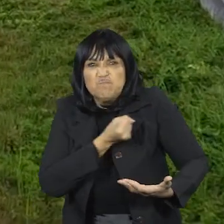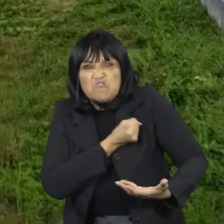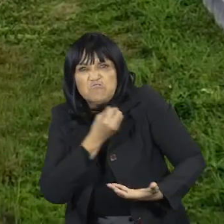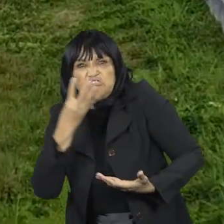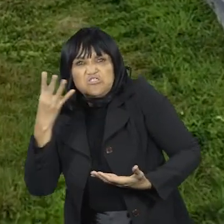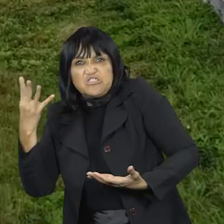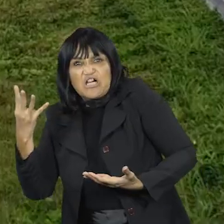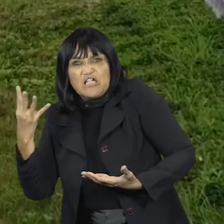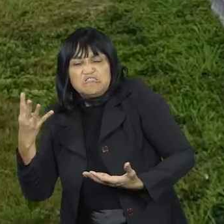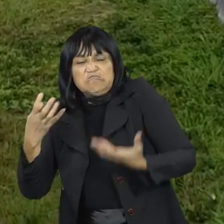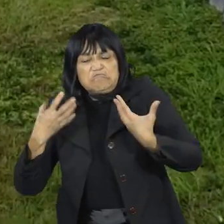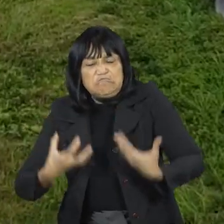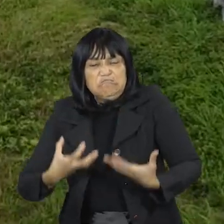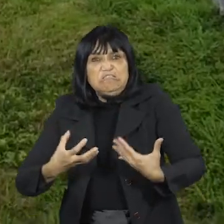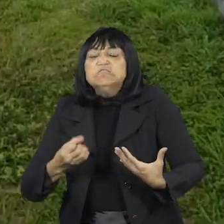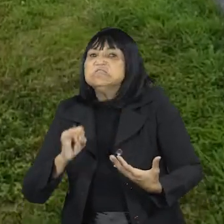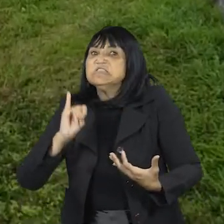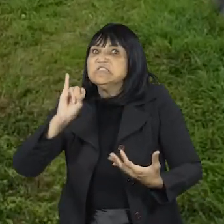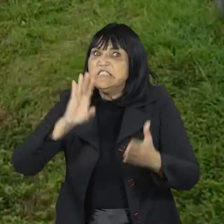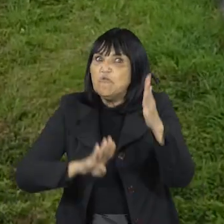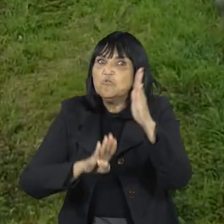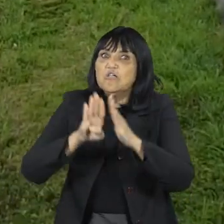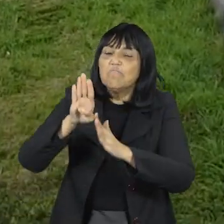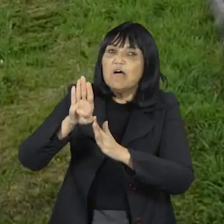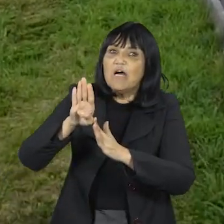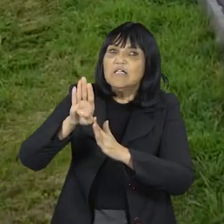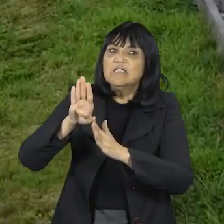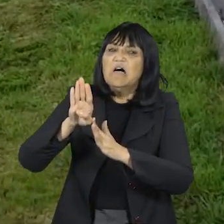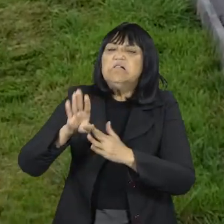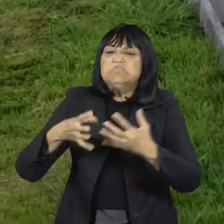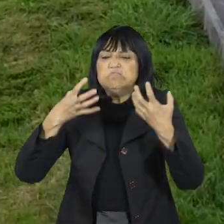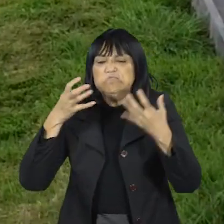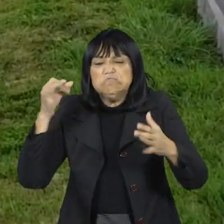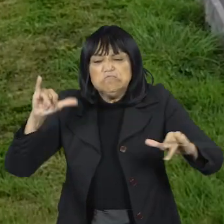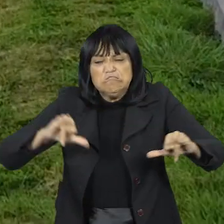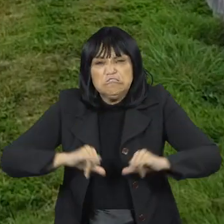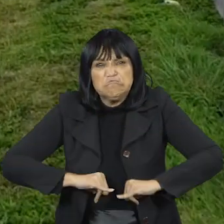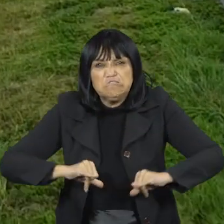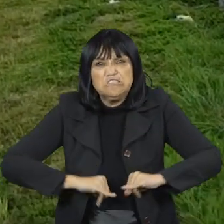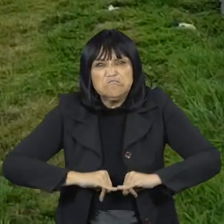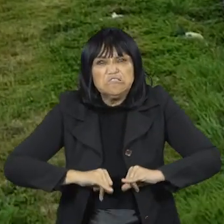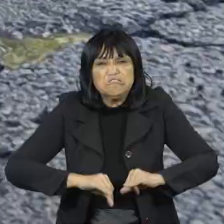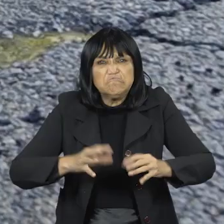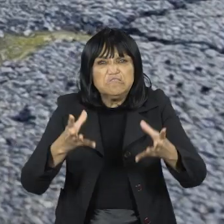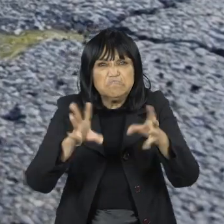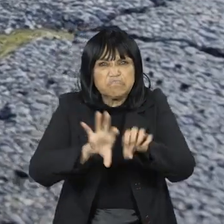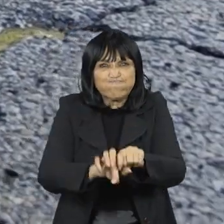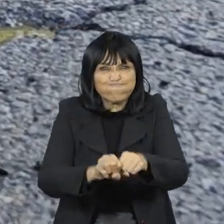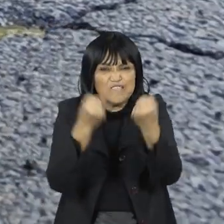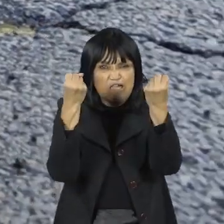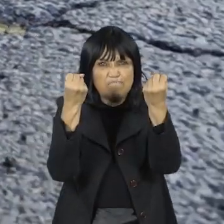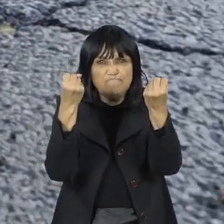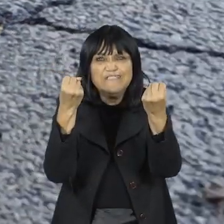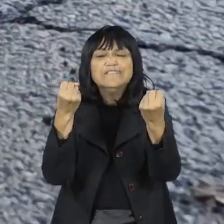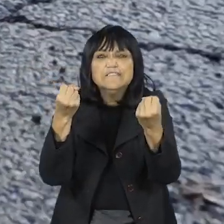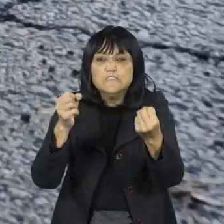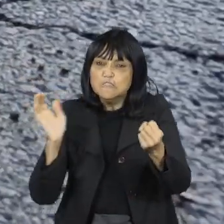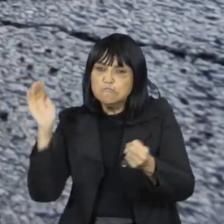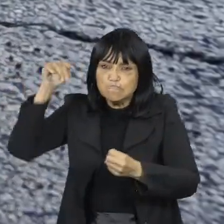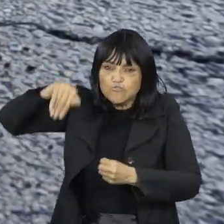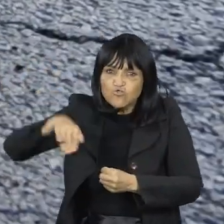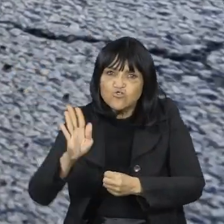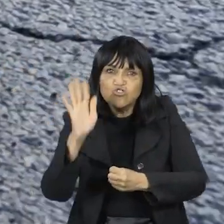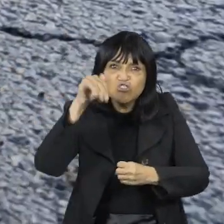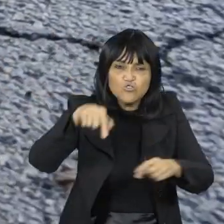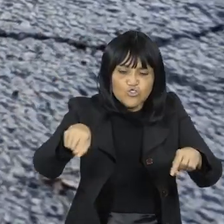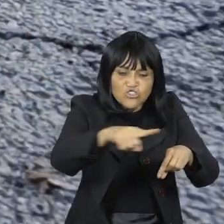carga. Quando esse limite é ultrapassado, o pavimento sofre um desgaste mais rápido. Surgem trincas,